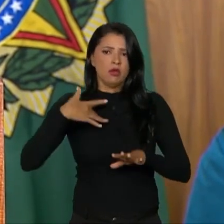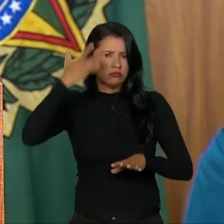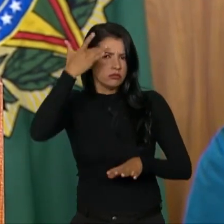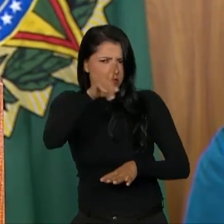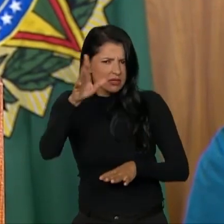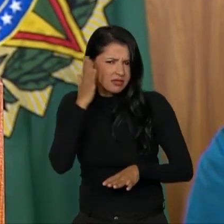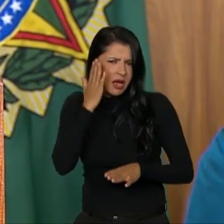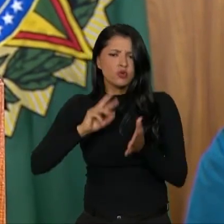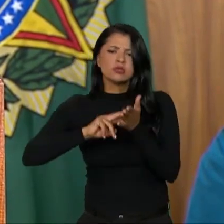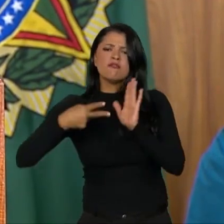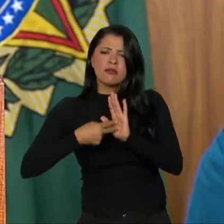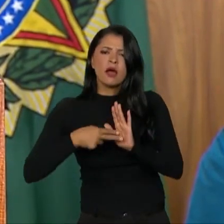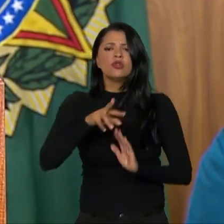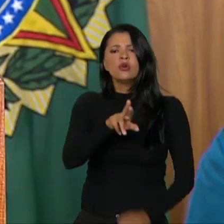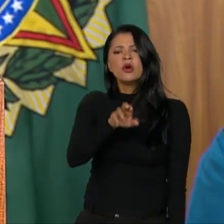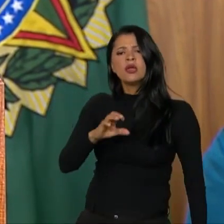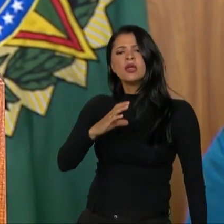significa reconstrução.